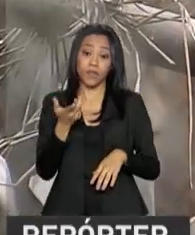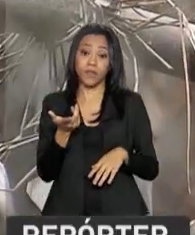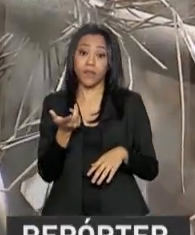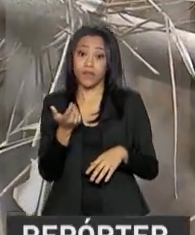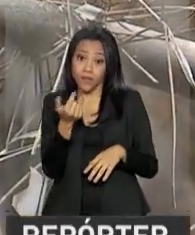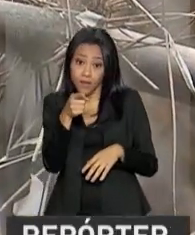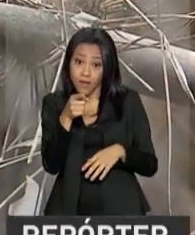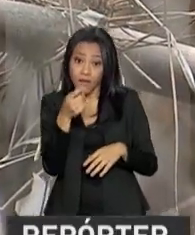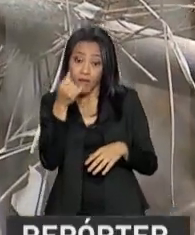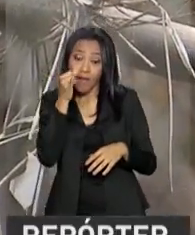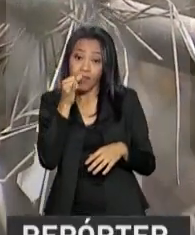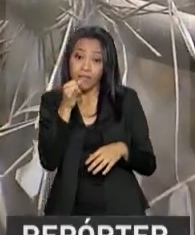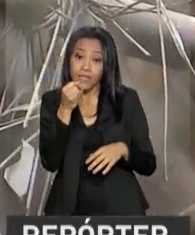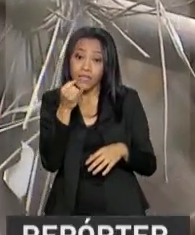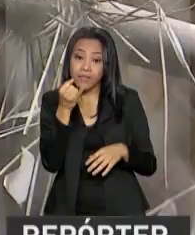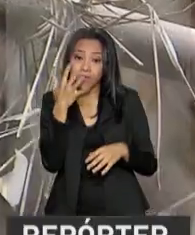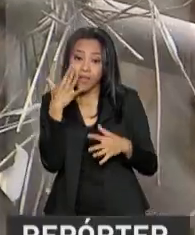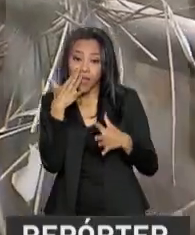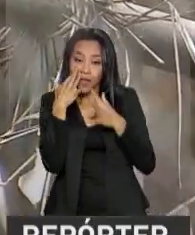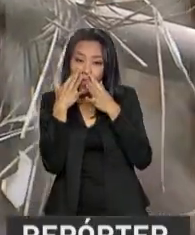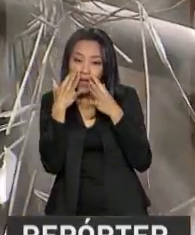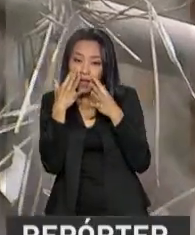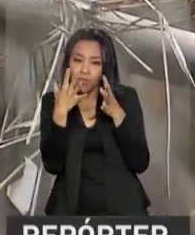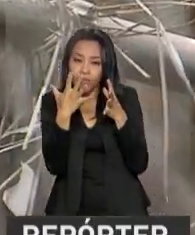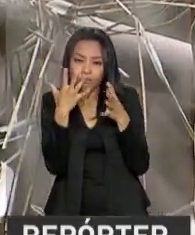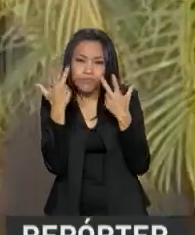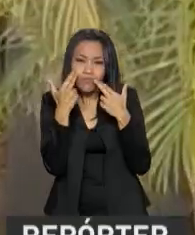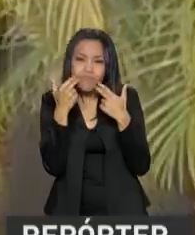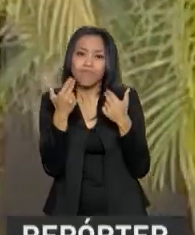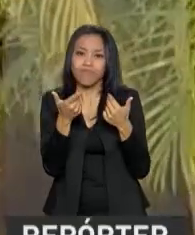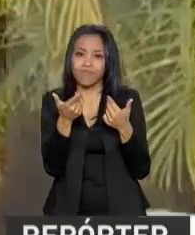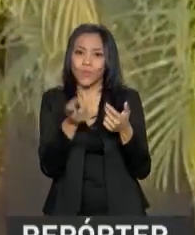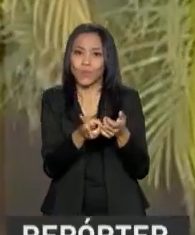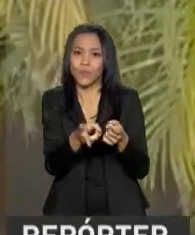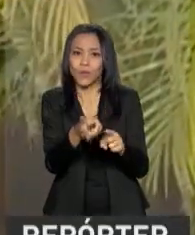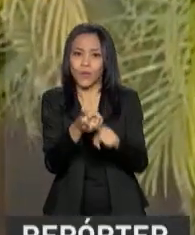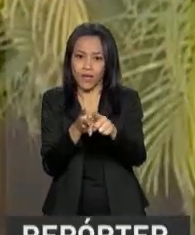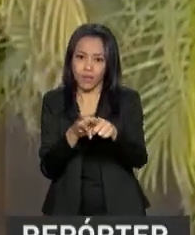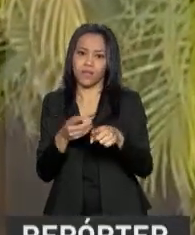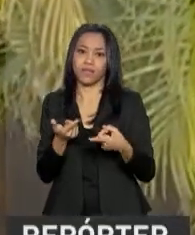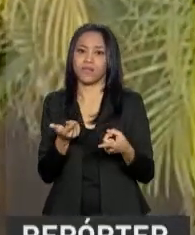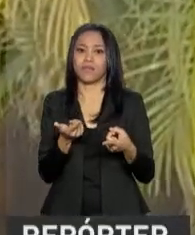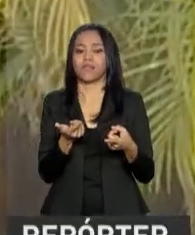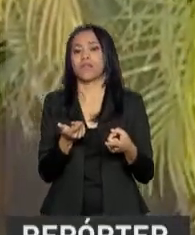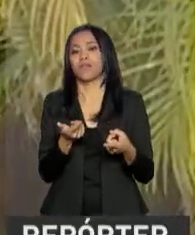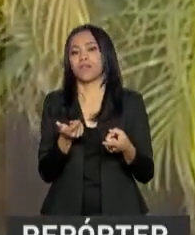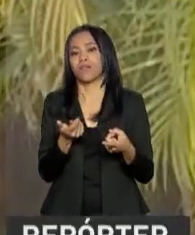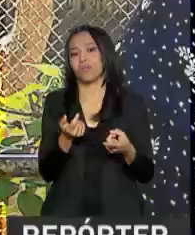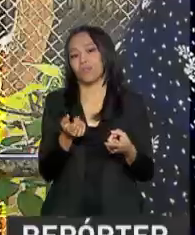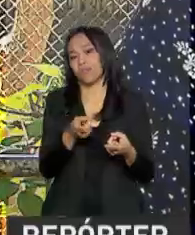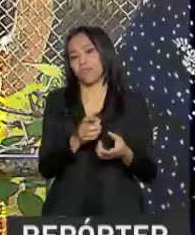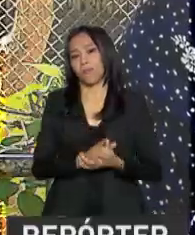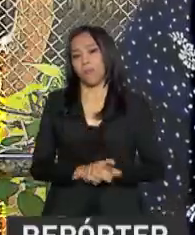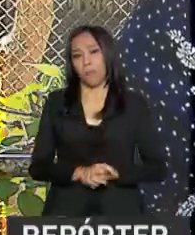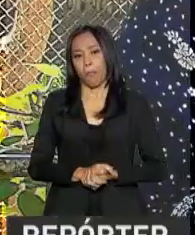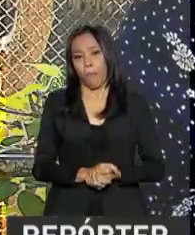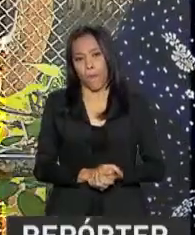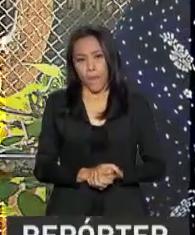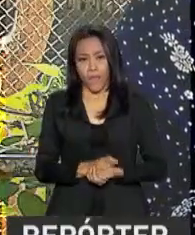permitir que a população começasse a ser mais estável do seu tamanho populacional e até ele tivesse um momento profissional é sutil